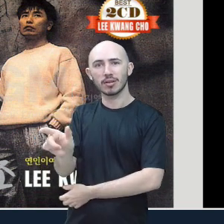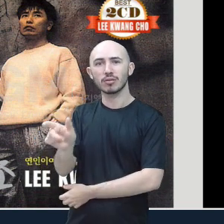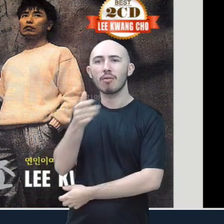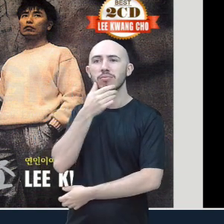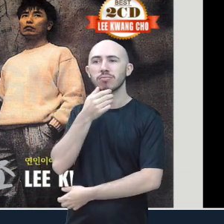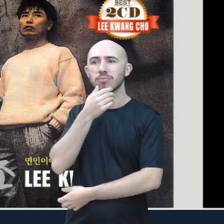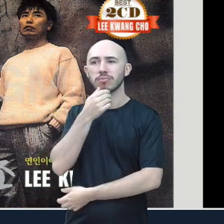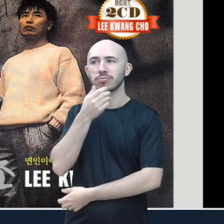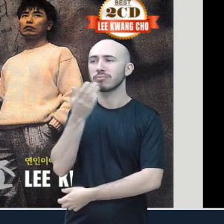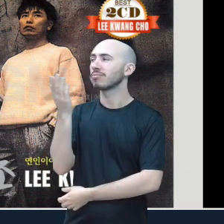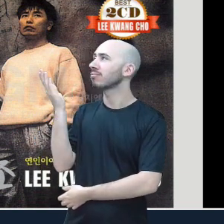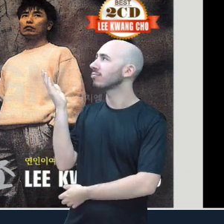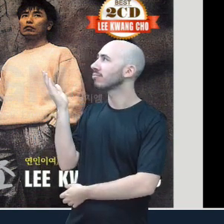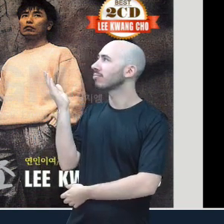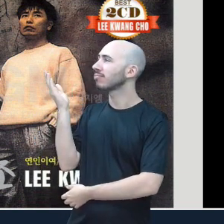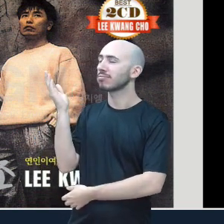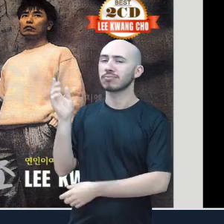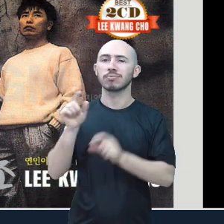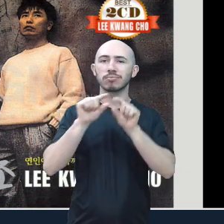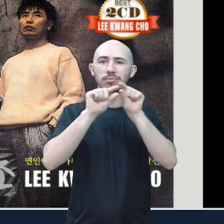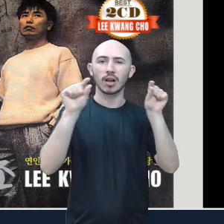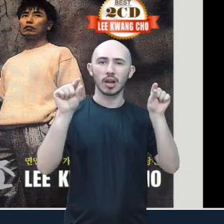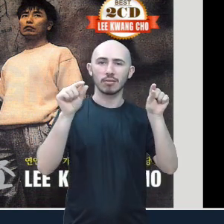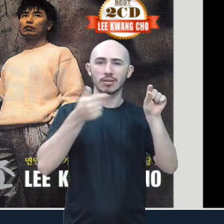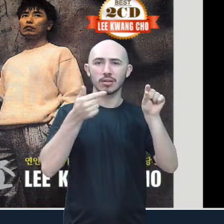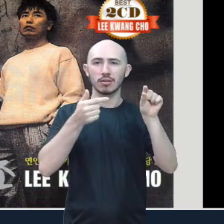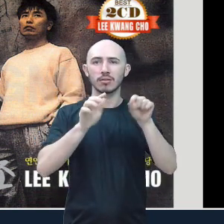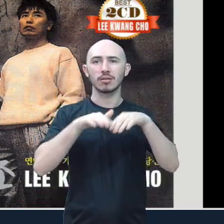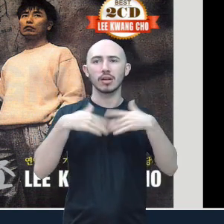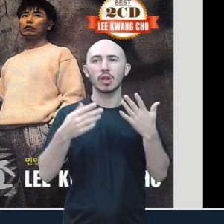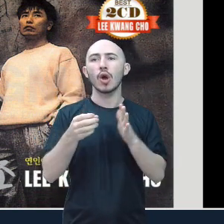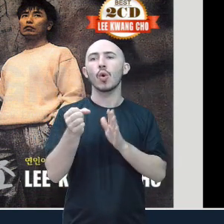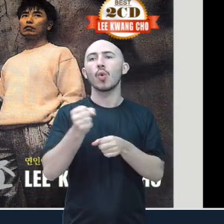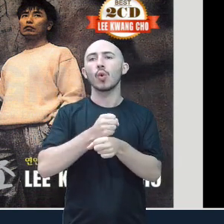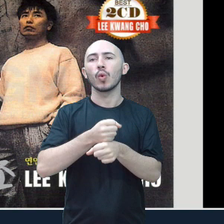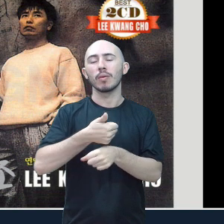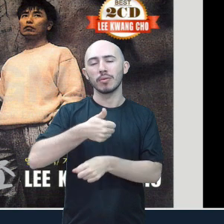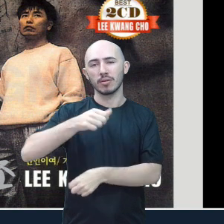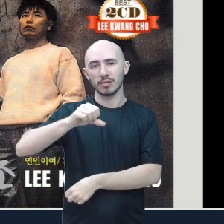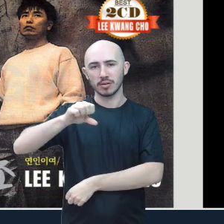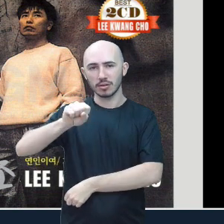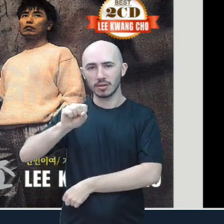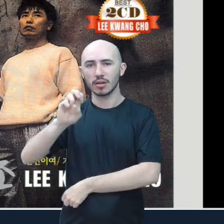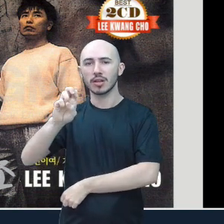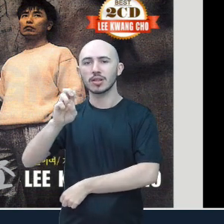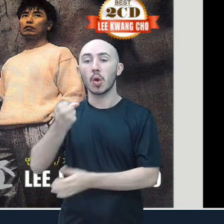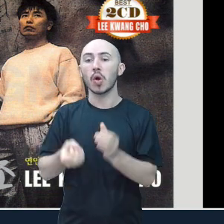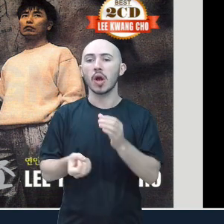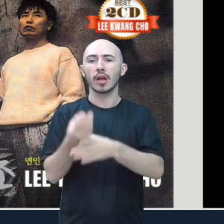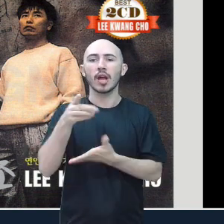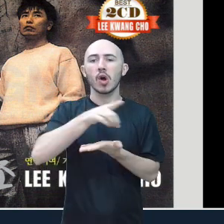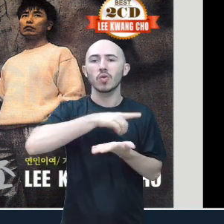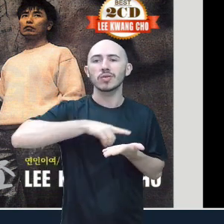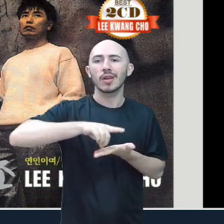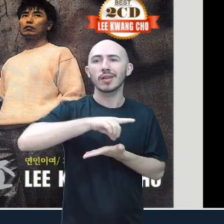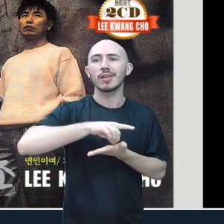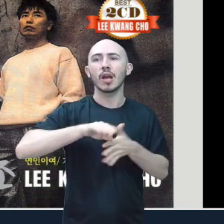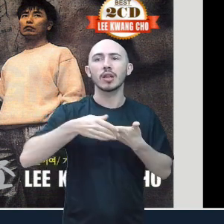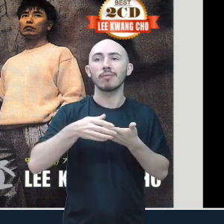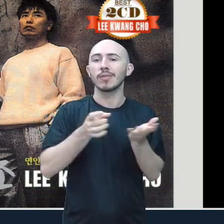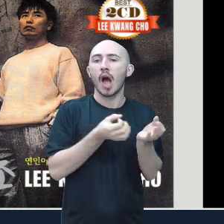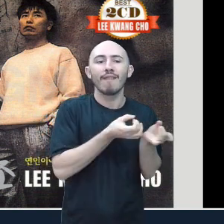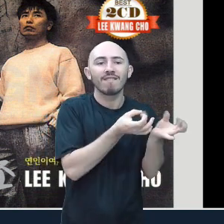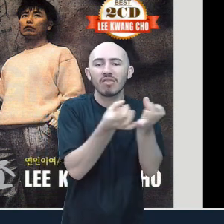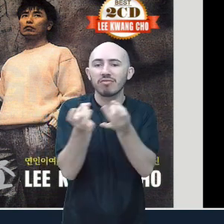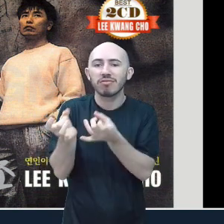cidadão aí que vocês estão vendo nessa segunda linha, em 85 ele faz um CD e esse CD ele vende mais de 30 mil